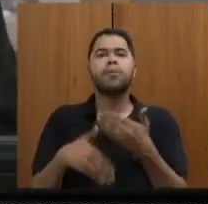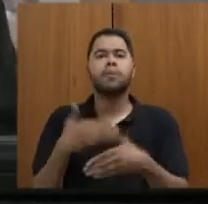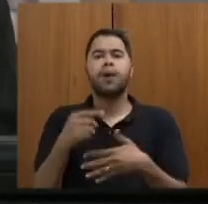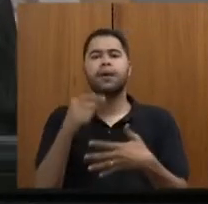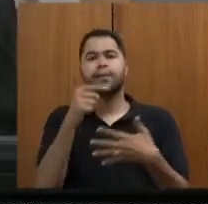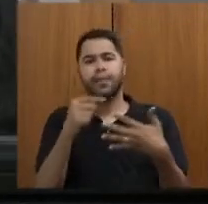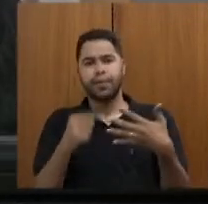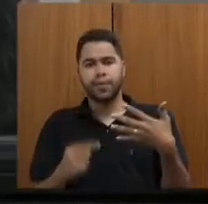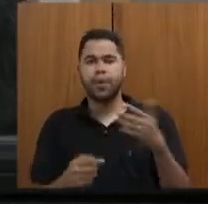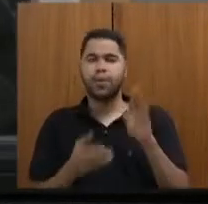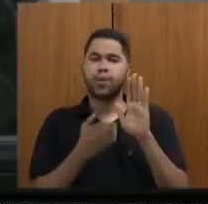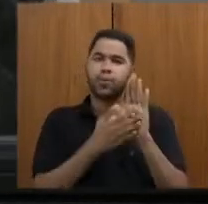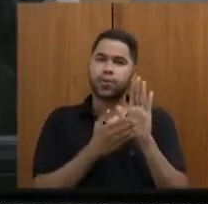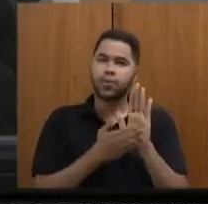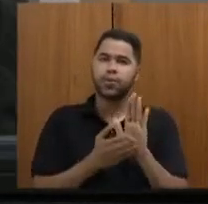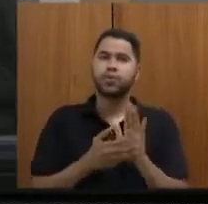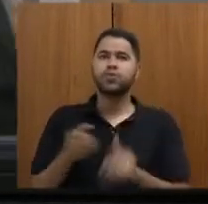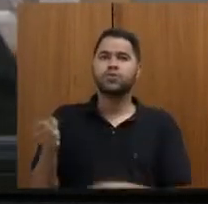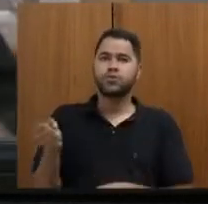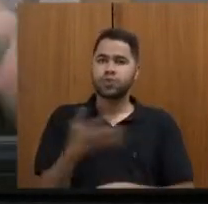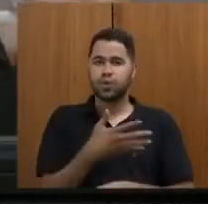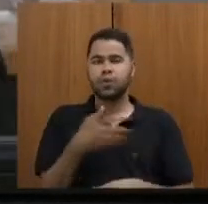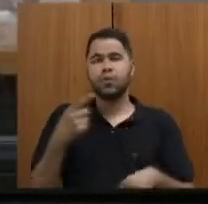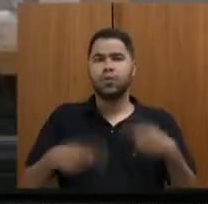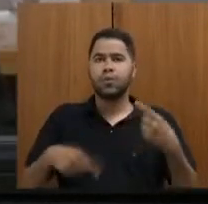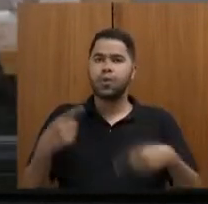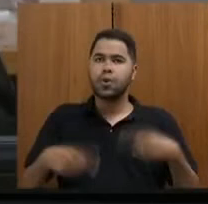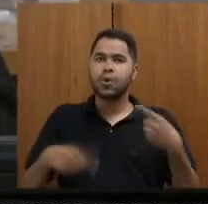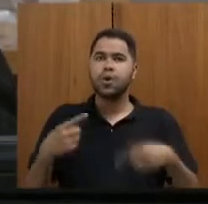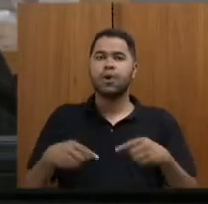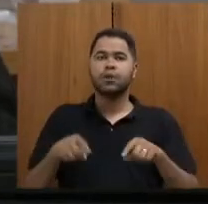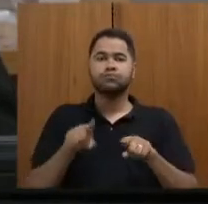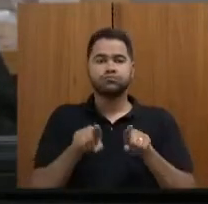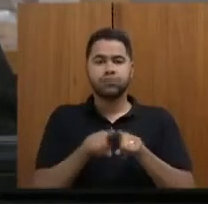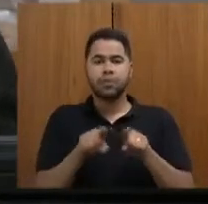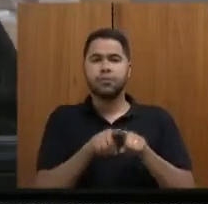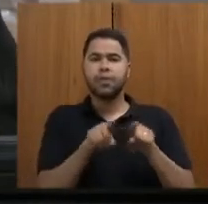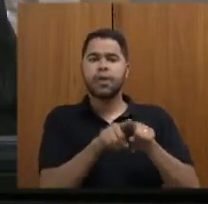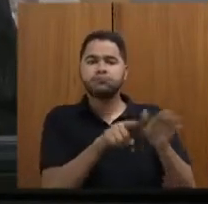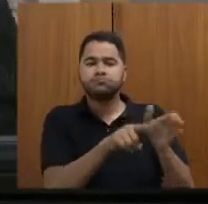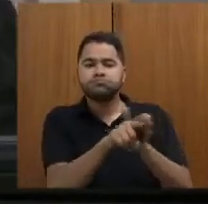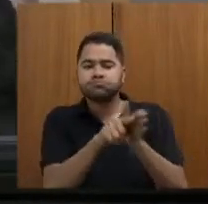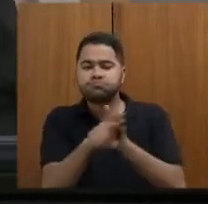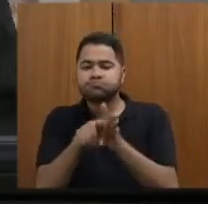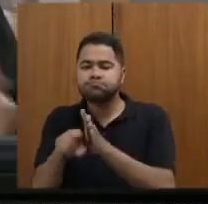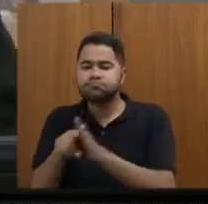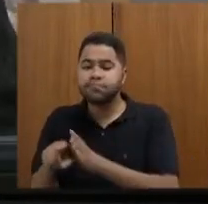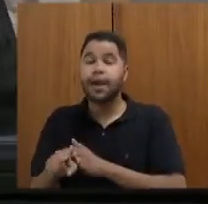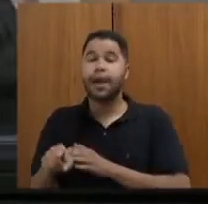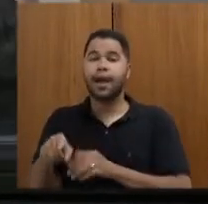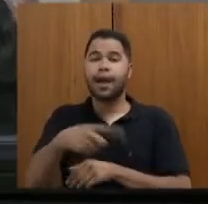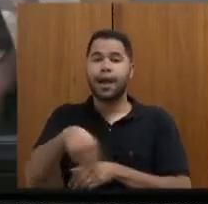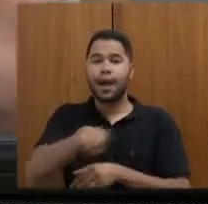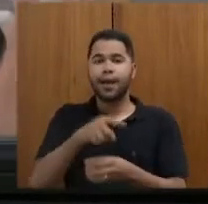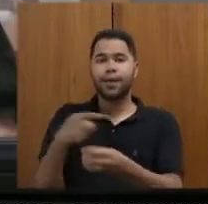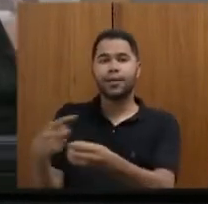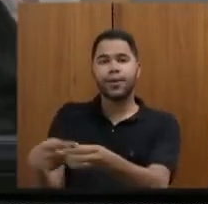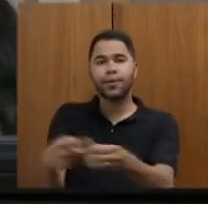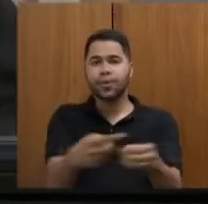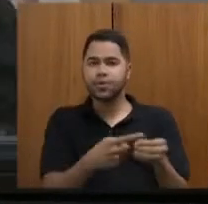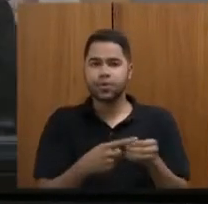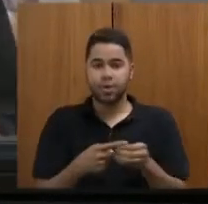questão, propondo novas políticas, propondo consultorias a municípios. Então, hoje, nós não temos